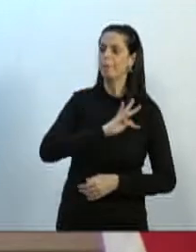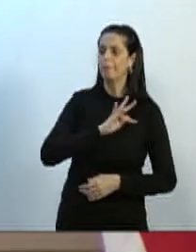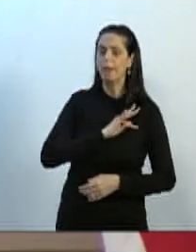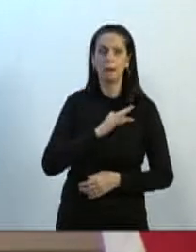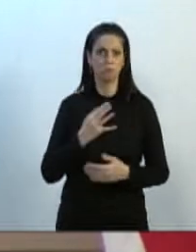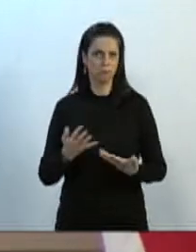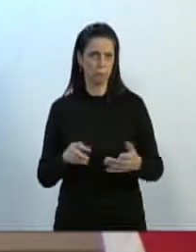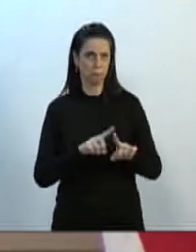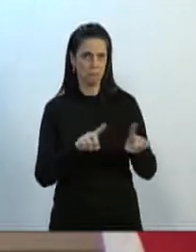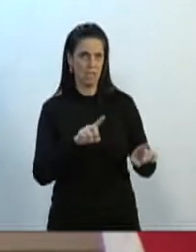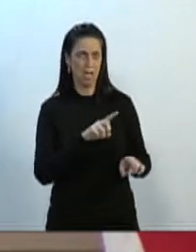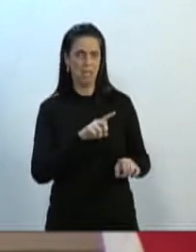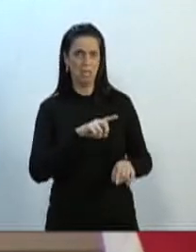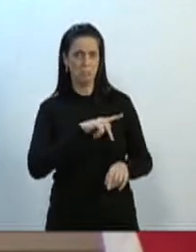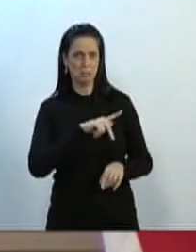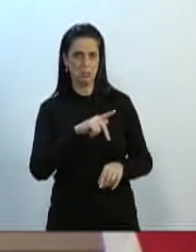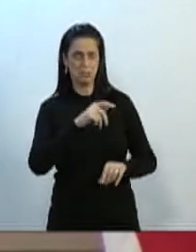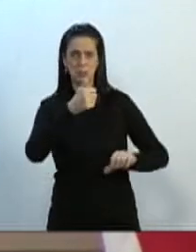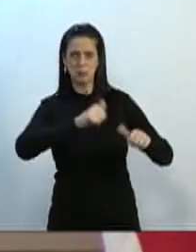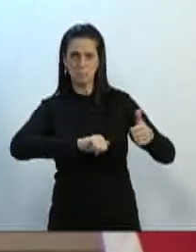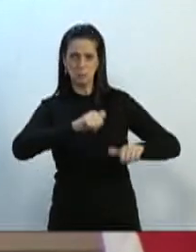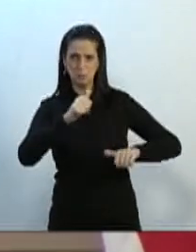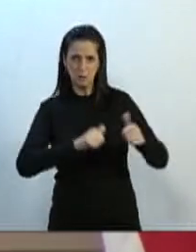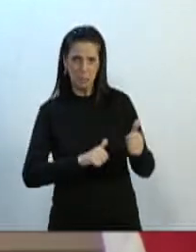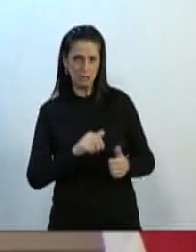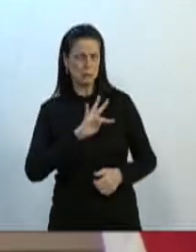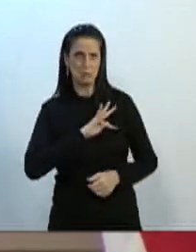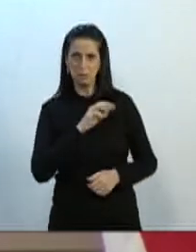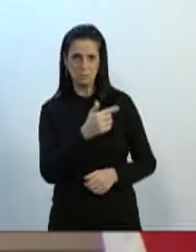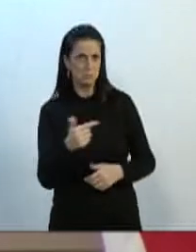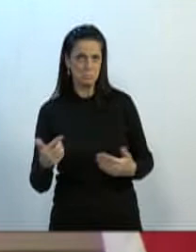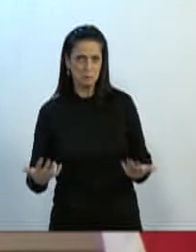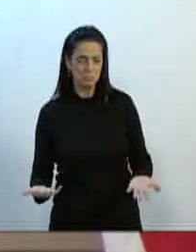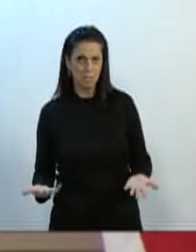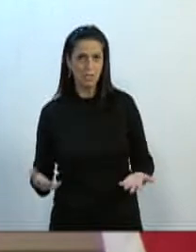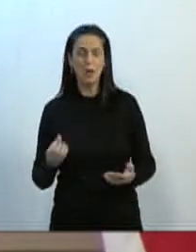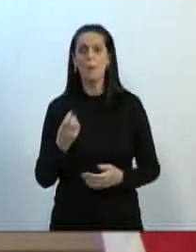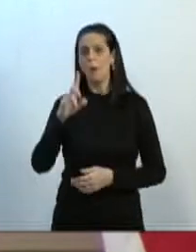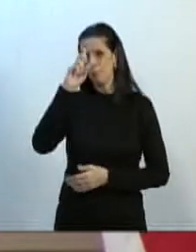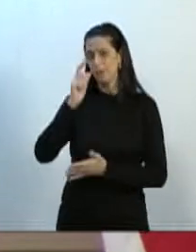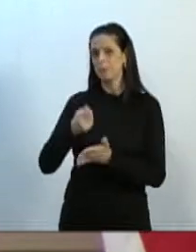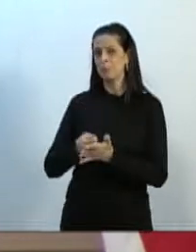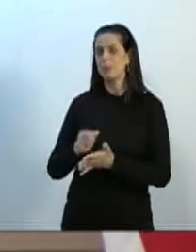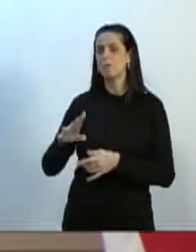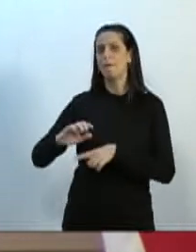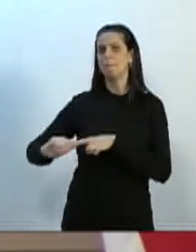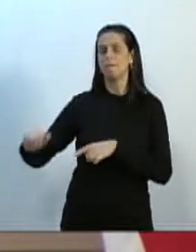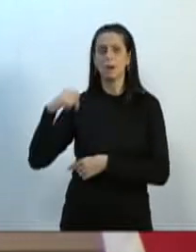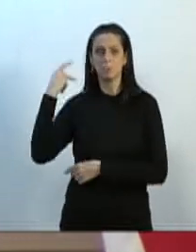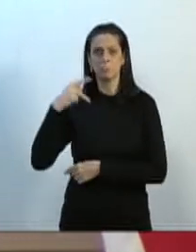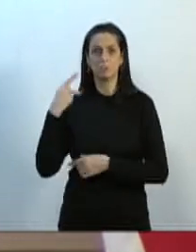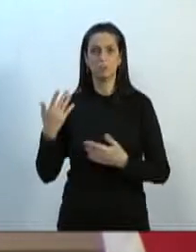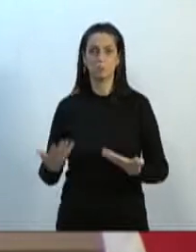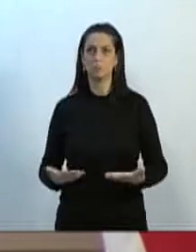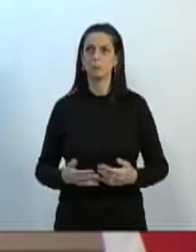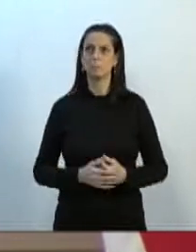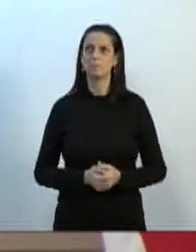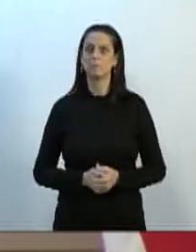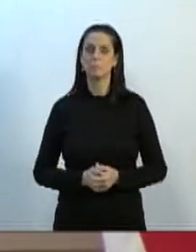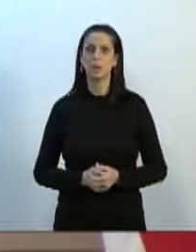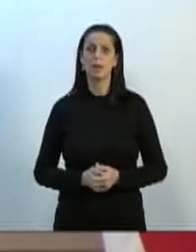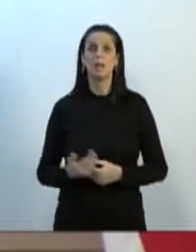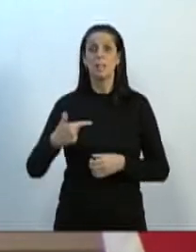técnica propõe não pagar os precatórios? Ou seria uma decisão política? Gás nas alturas,